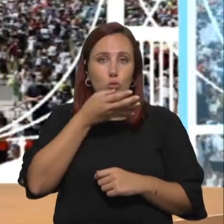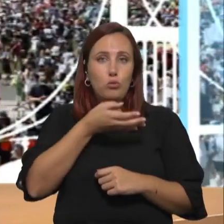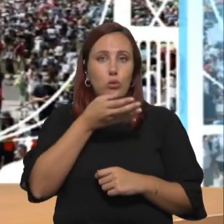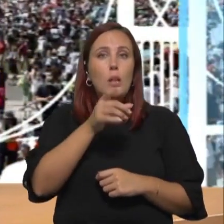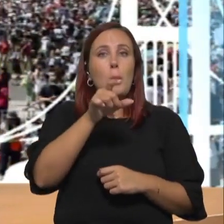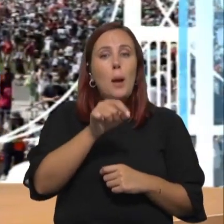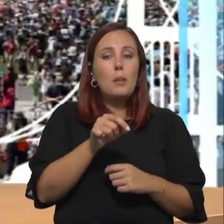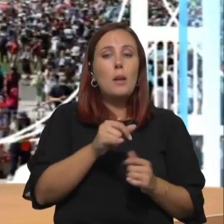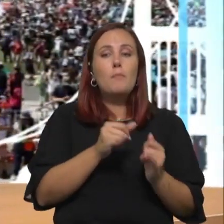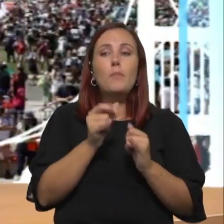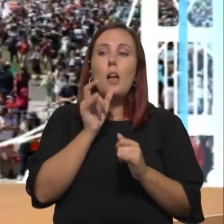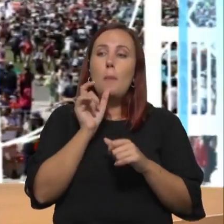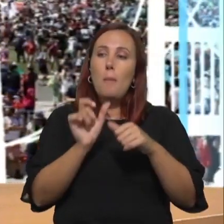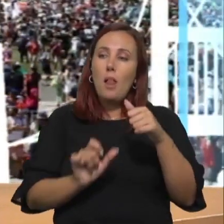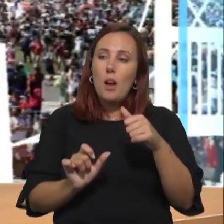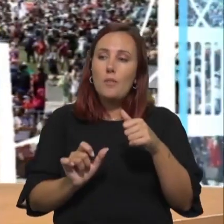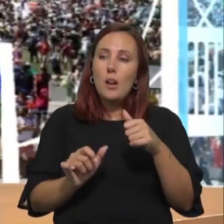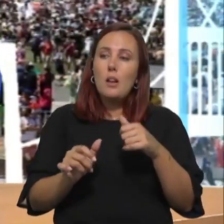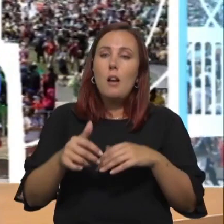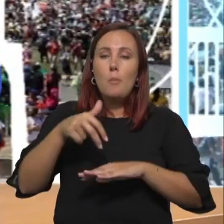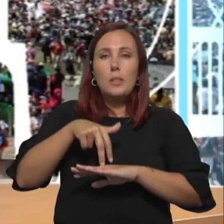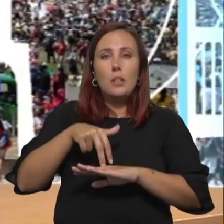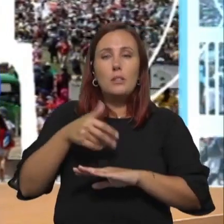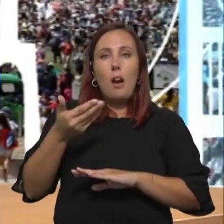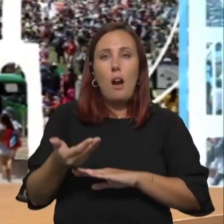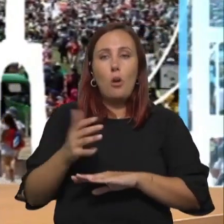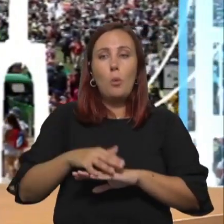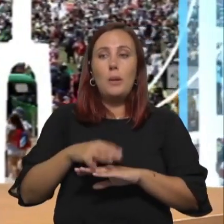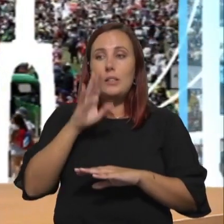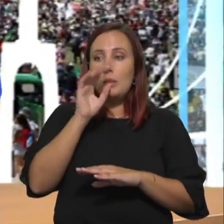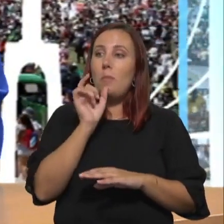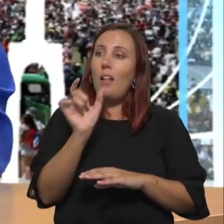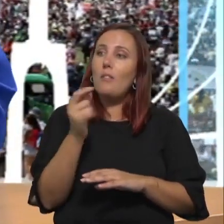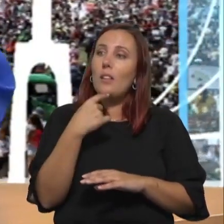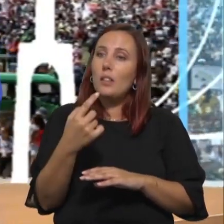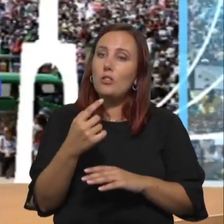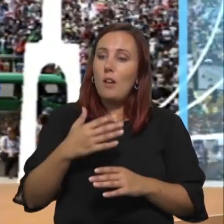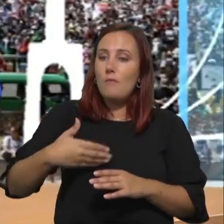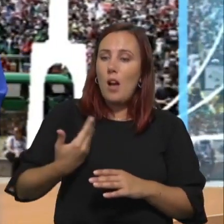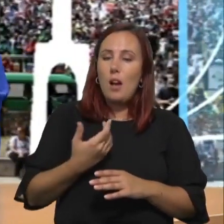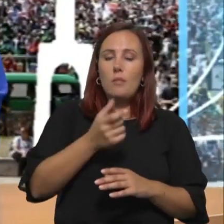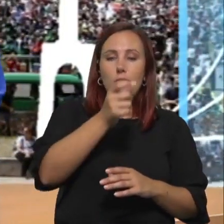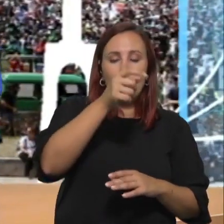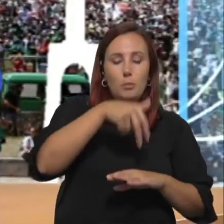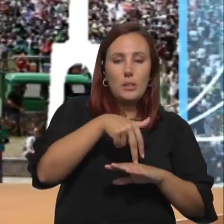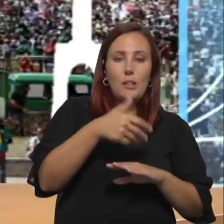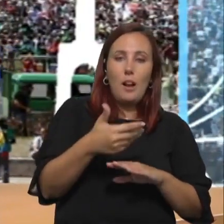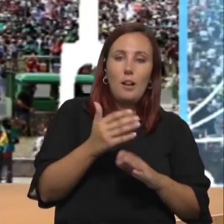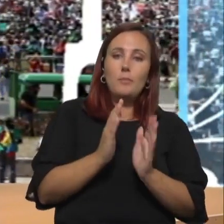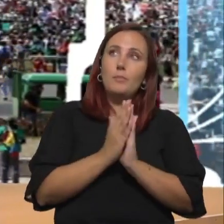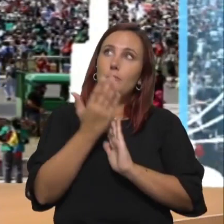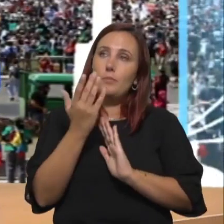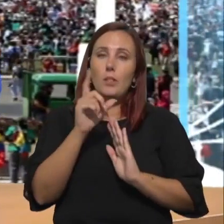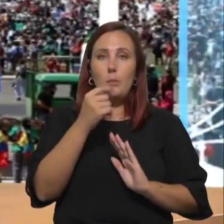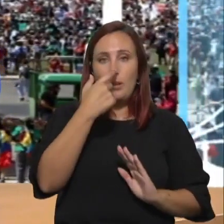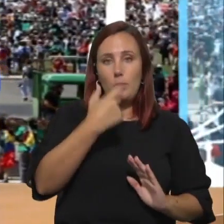quase a palavra que se torna presente, porque sempre que se nomeia, torna-se presente o humano e o divino. E, por isso, a riqueza